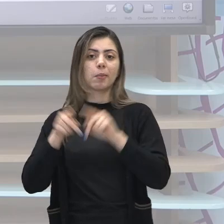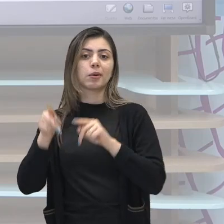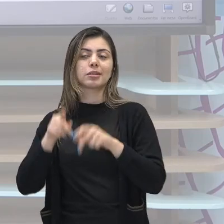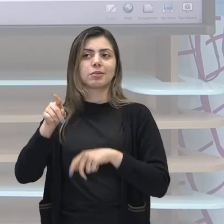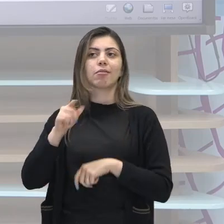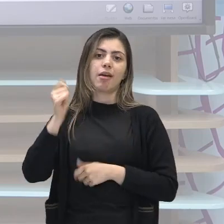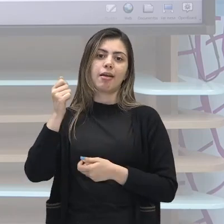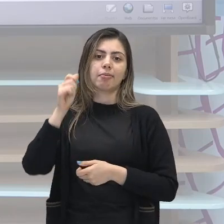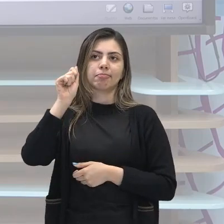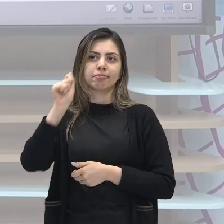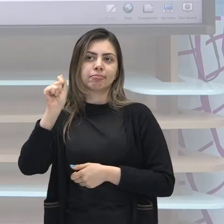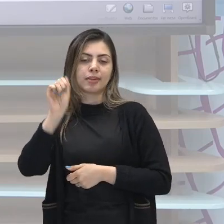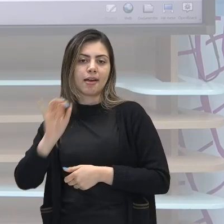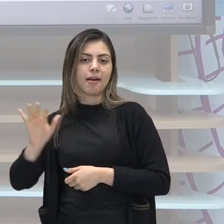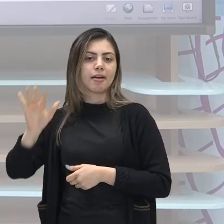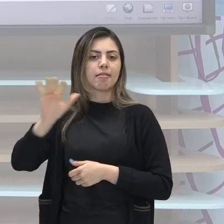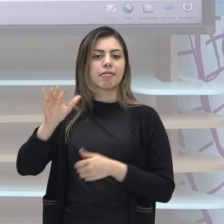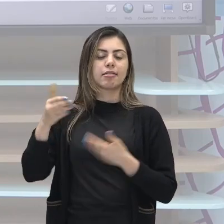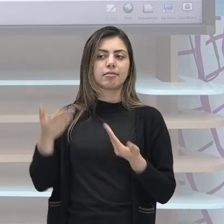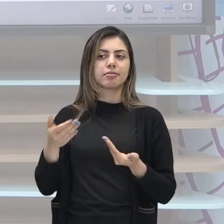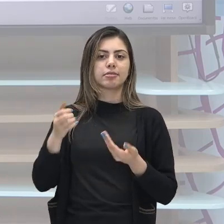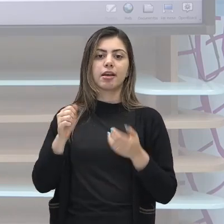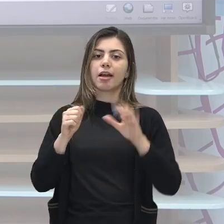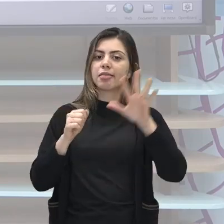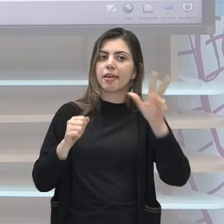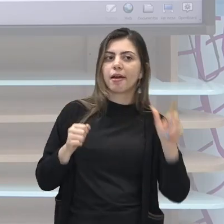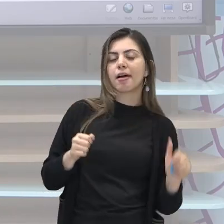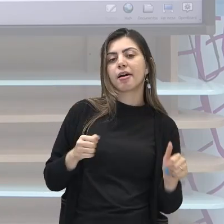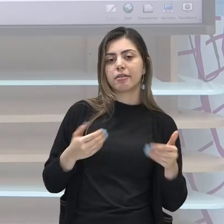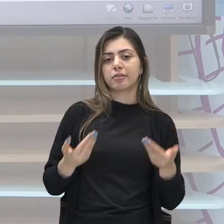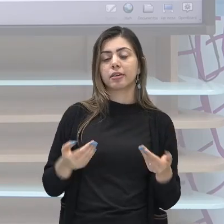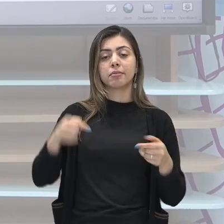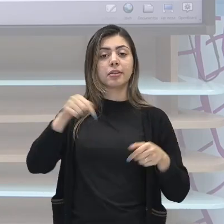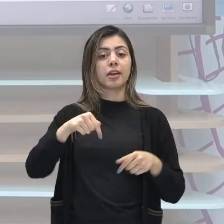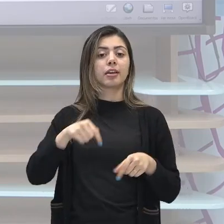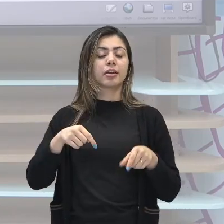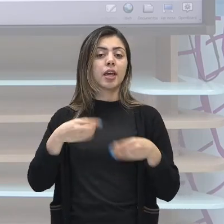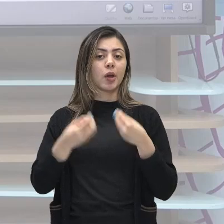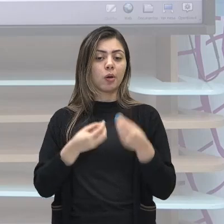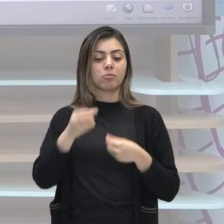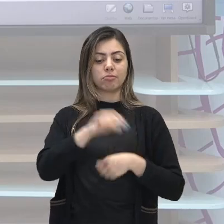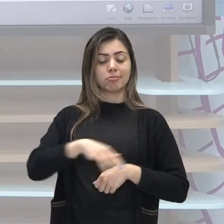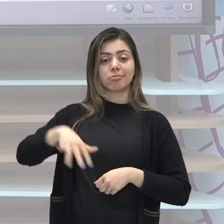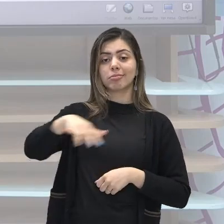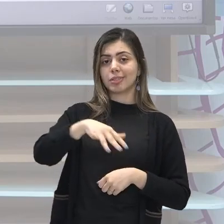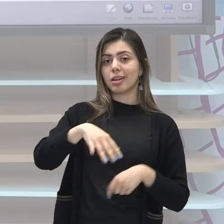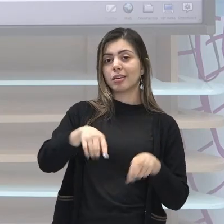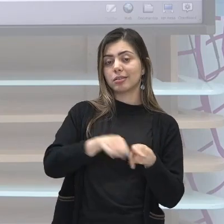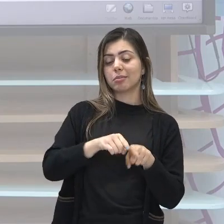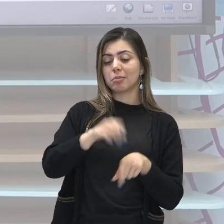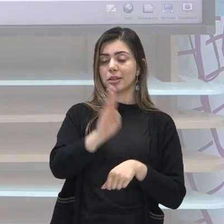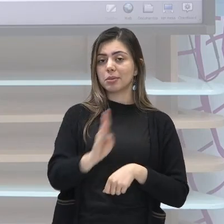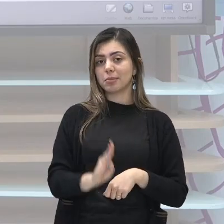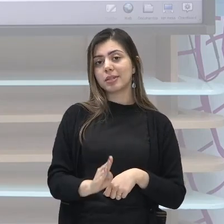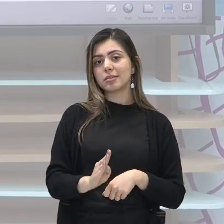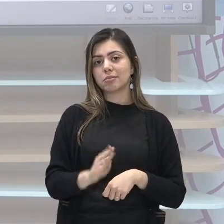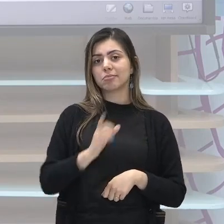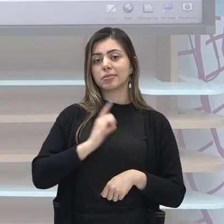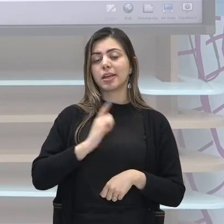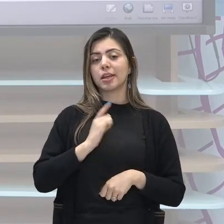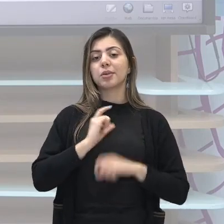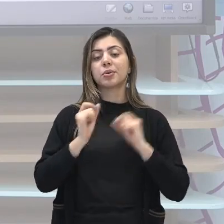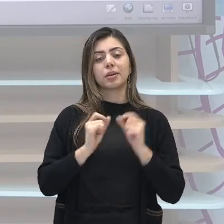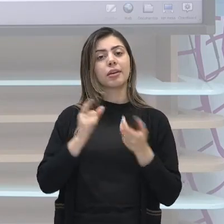asiáticos, os povos africanos, e aqui no nosso território também, no Brasil, né,